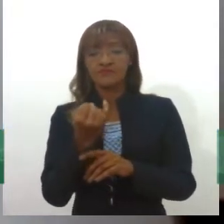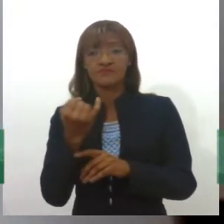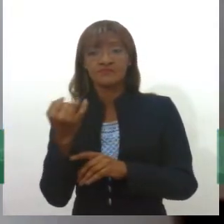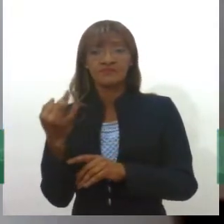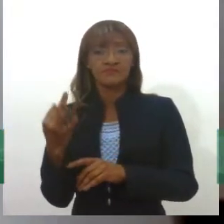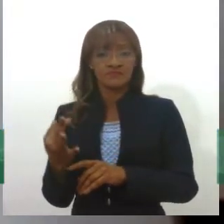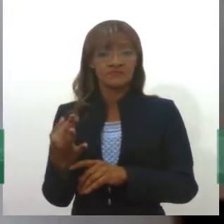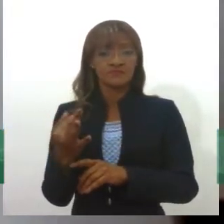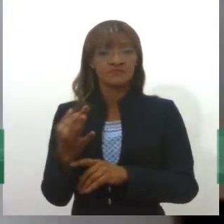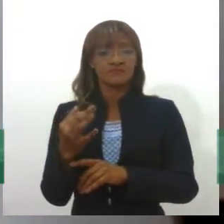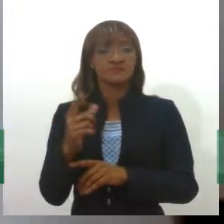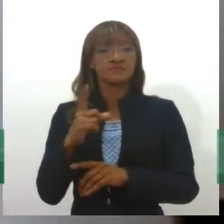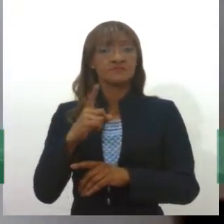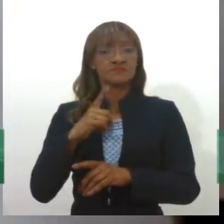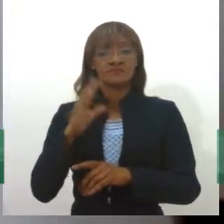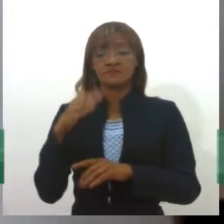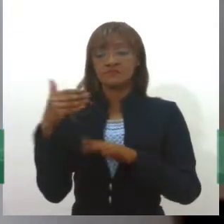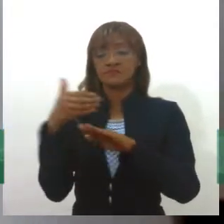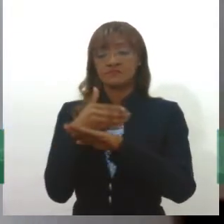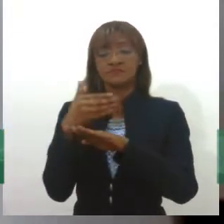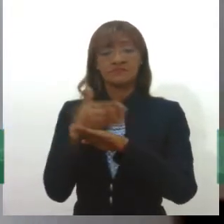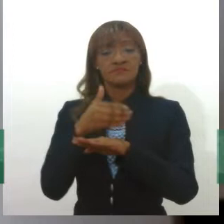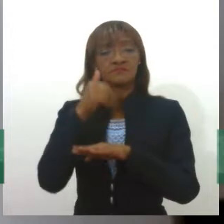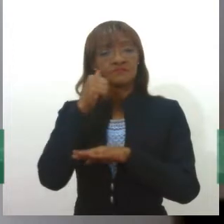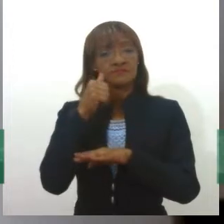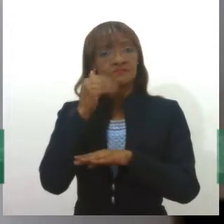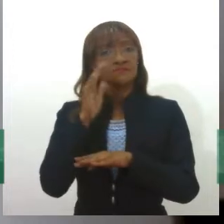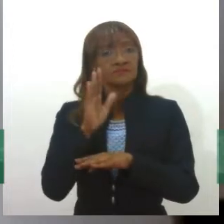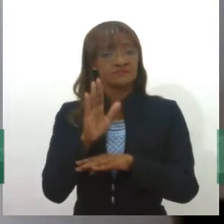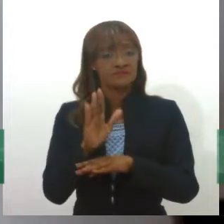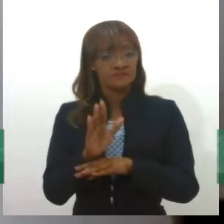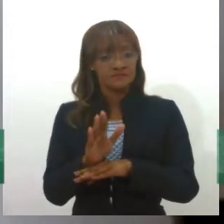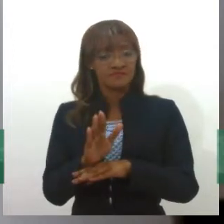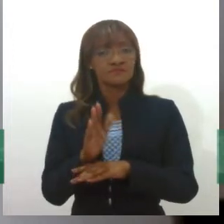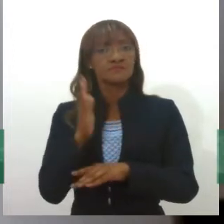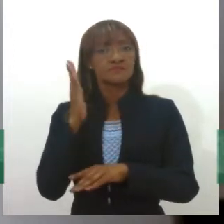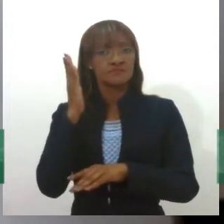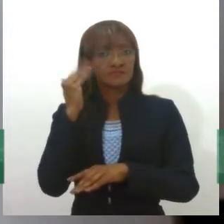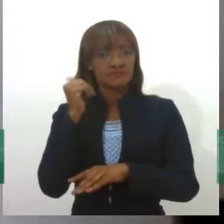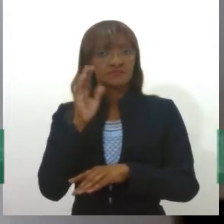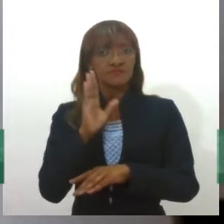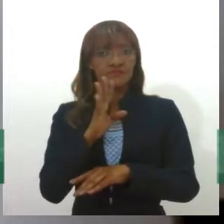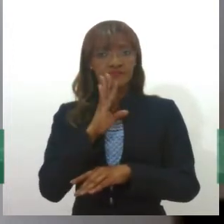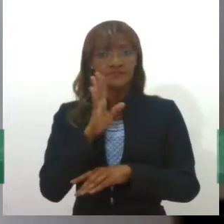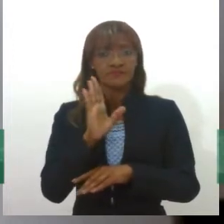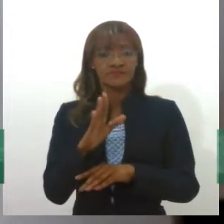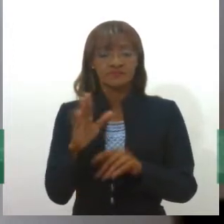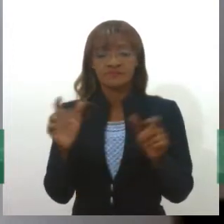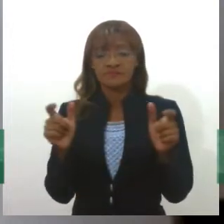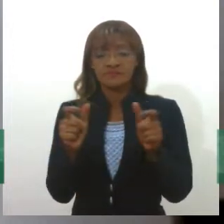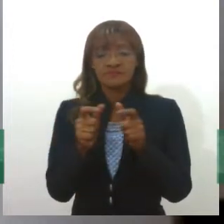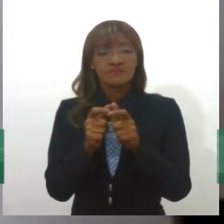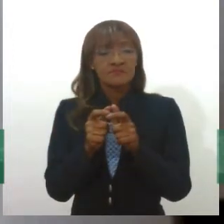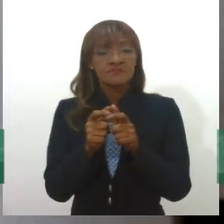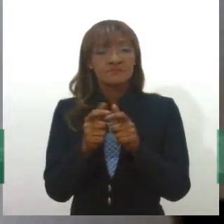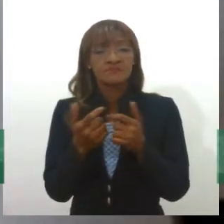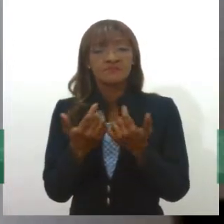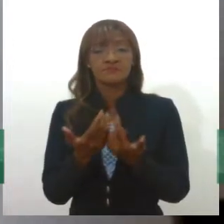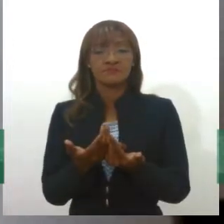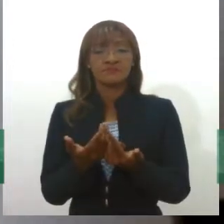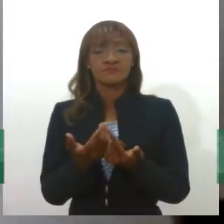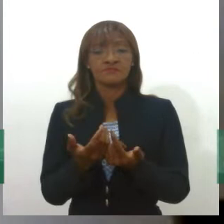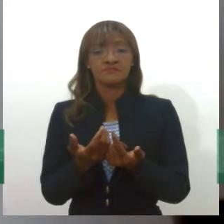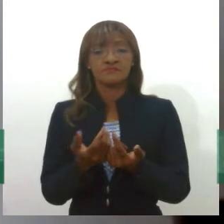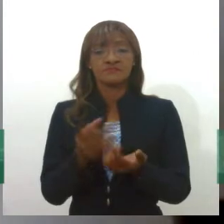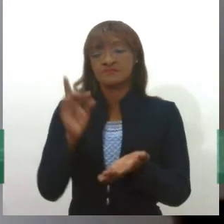tem tido de participação da mulher, que sabemos que o número ainda é muito pouco expressivo pra, dentro